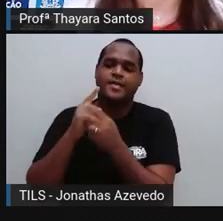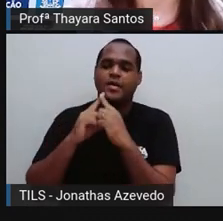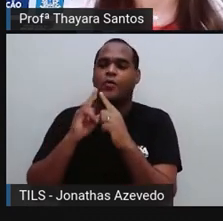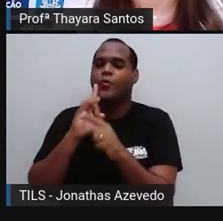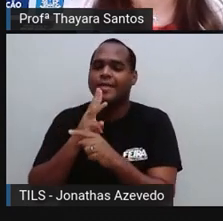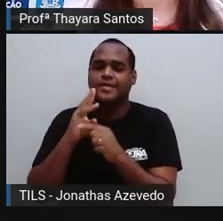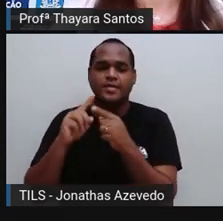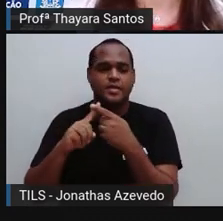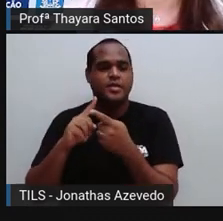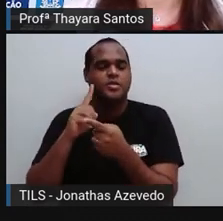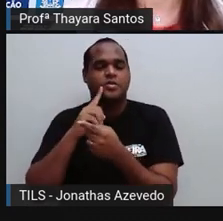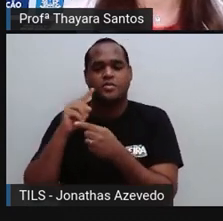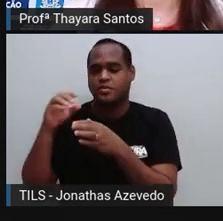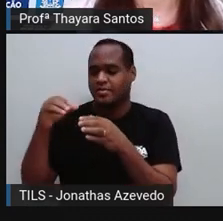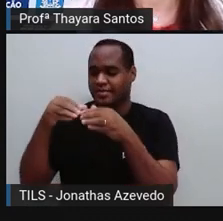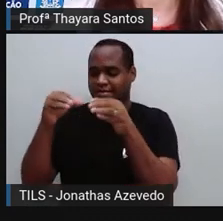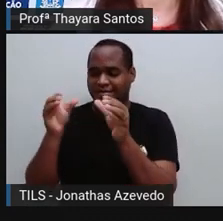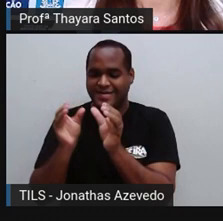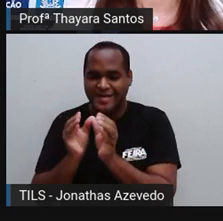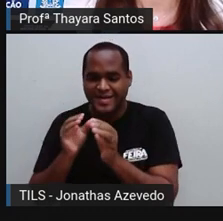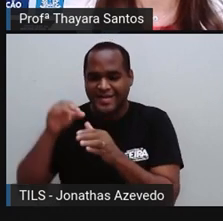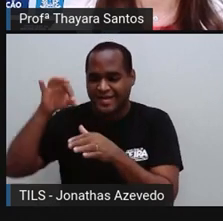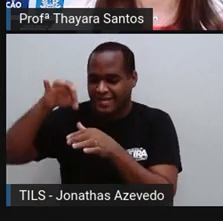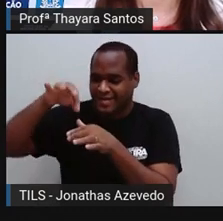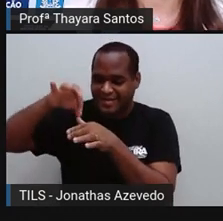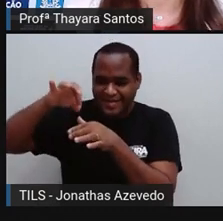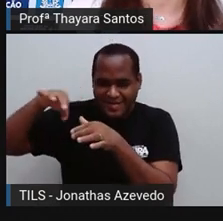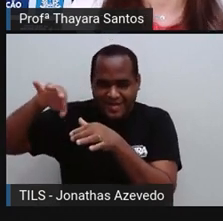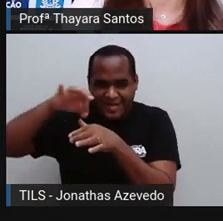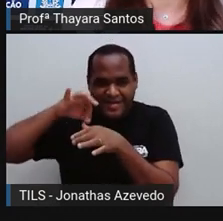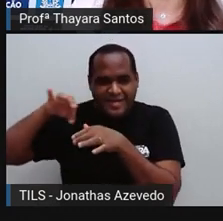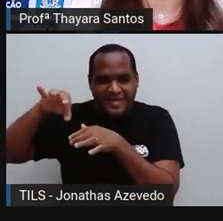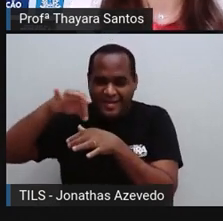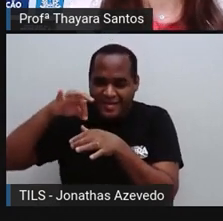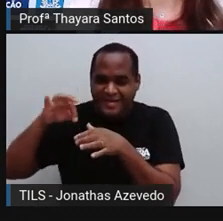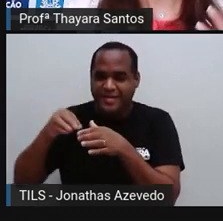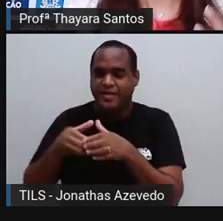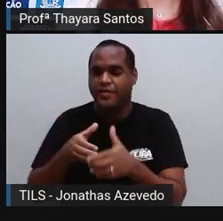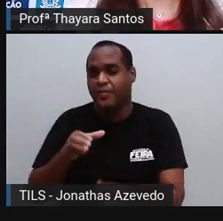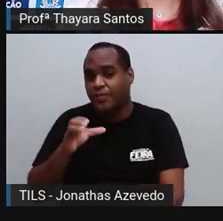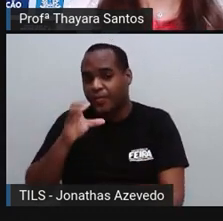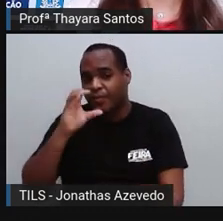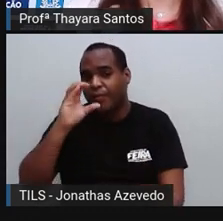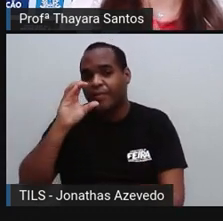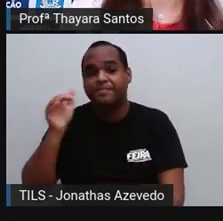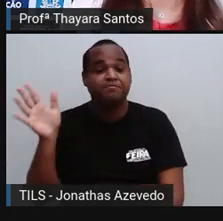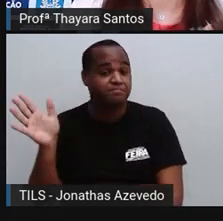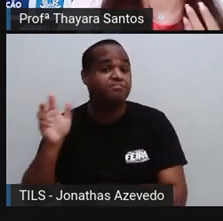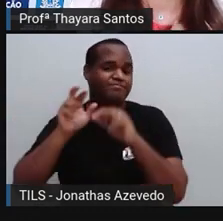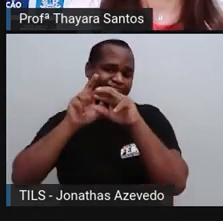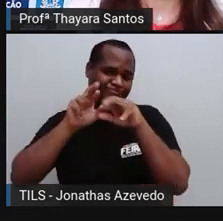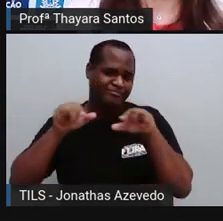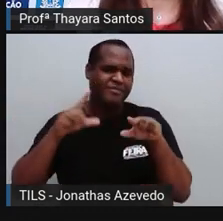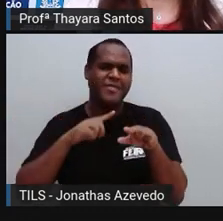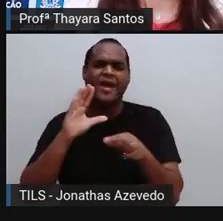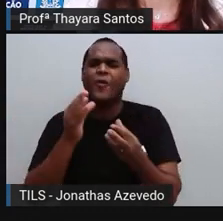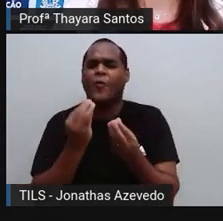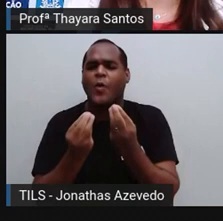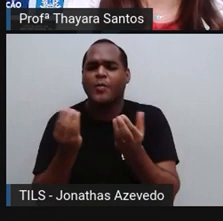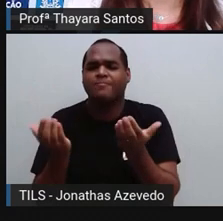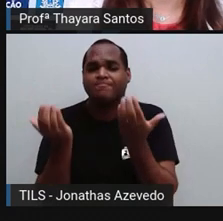vodka, conhaque, gin são obtidos através do processo de destilação. E qual é o efeito do álcool no